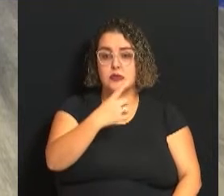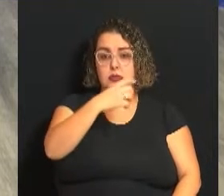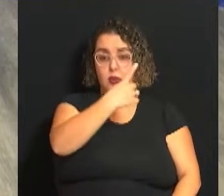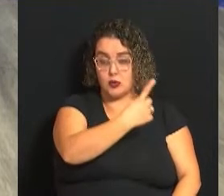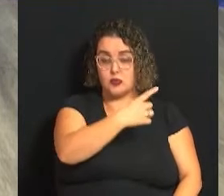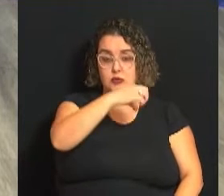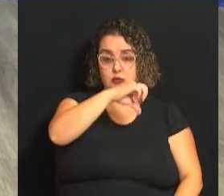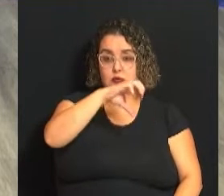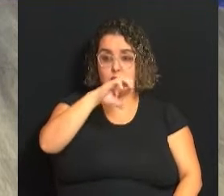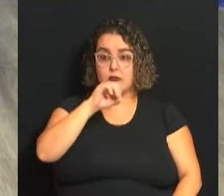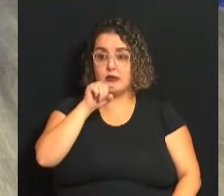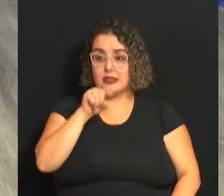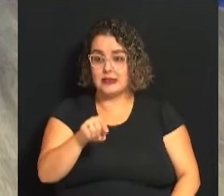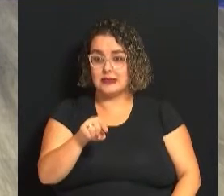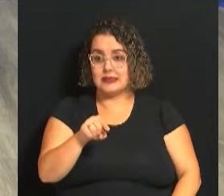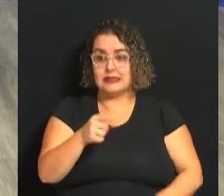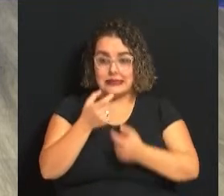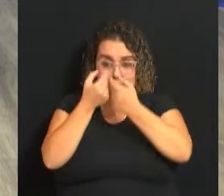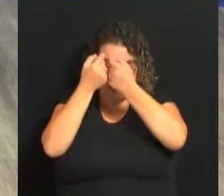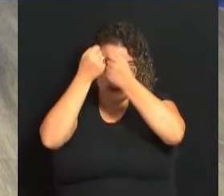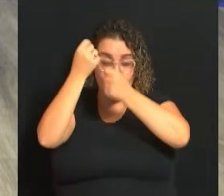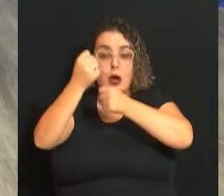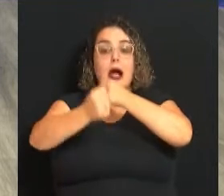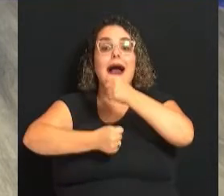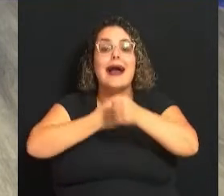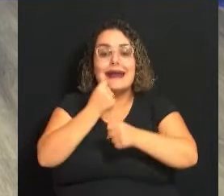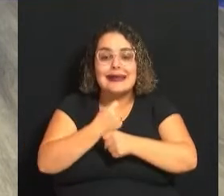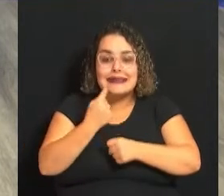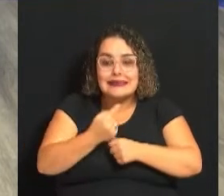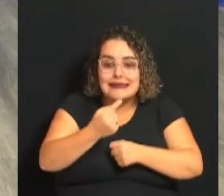cerebral, isso, gente, por ano, sendo